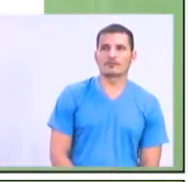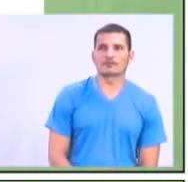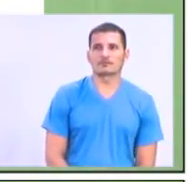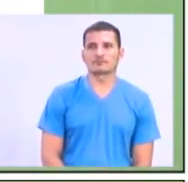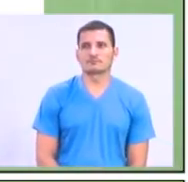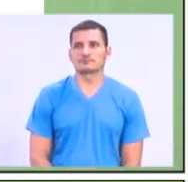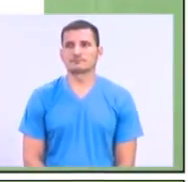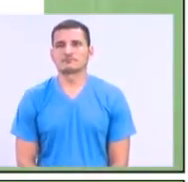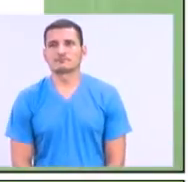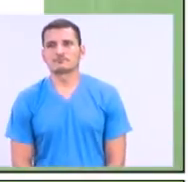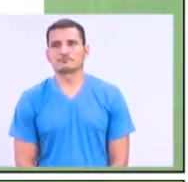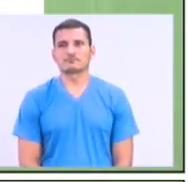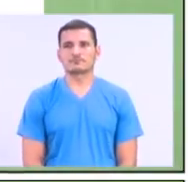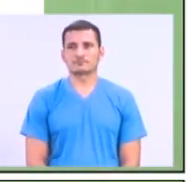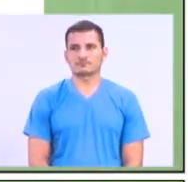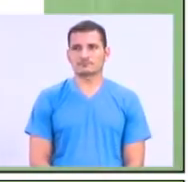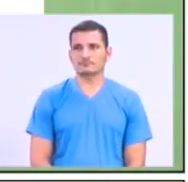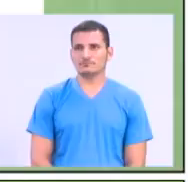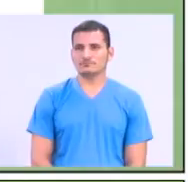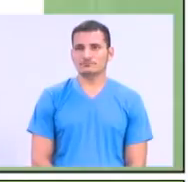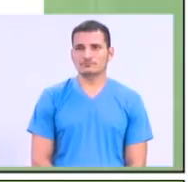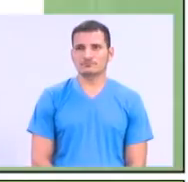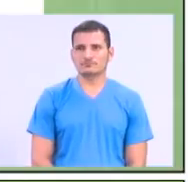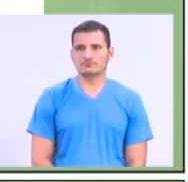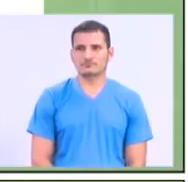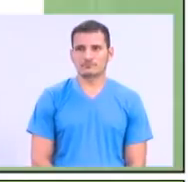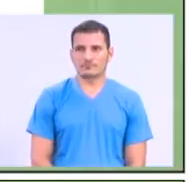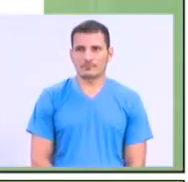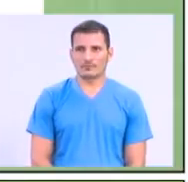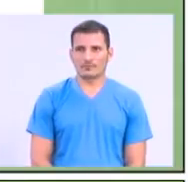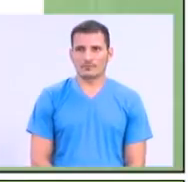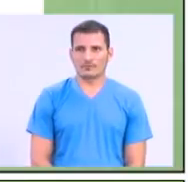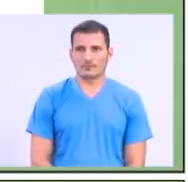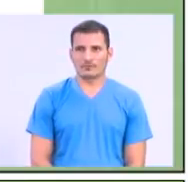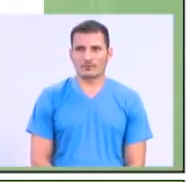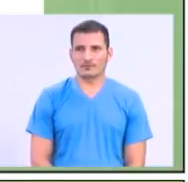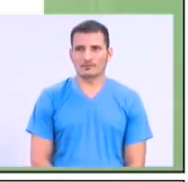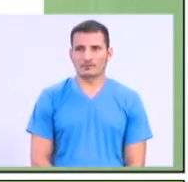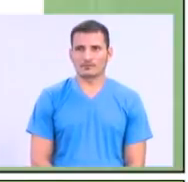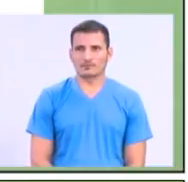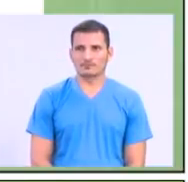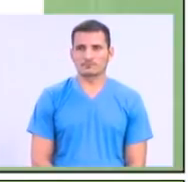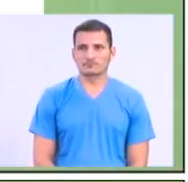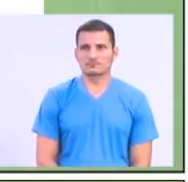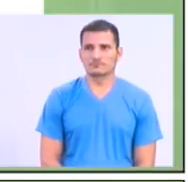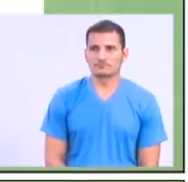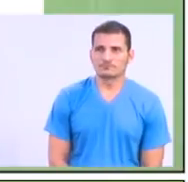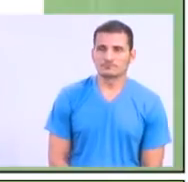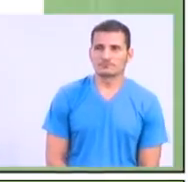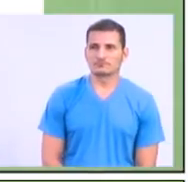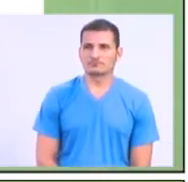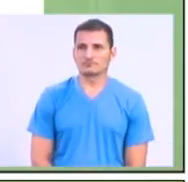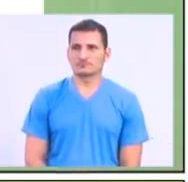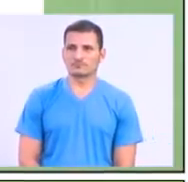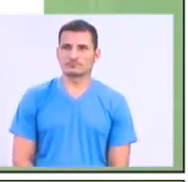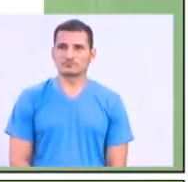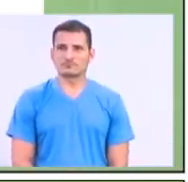nós imprimimos cabeçalho. No final das contas, nós temos o resultado final da execução dessa soma.